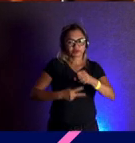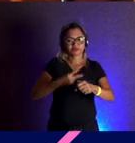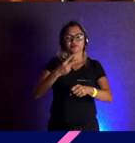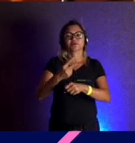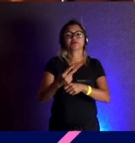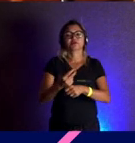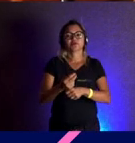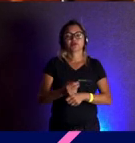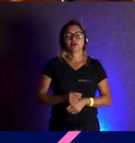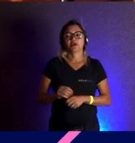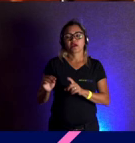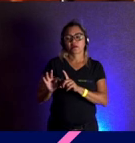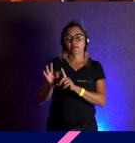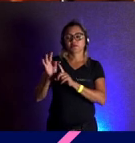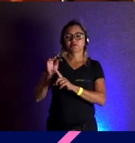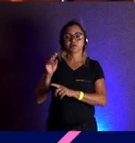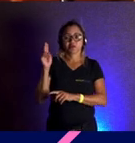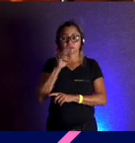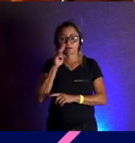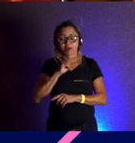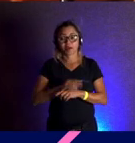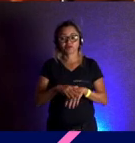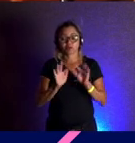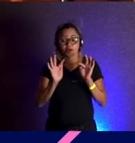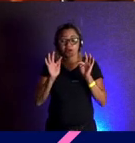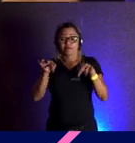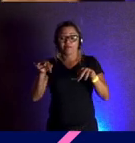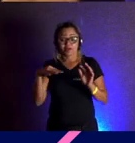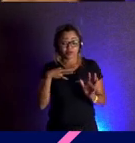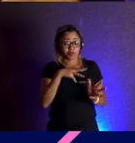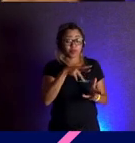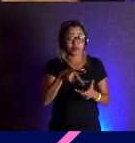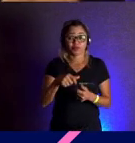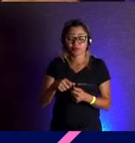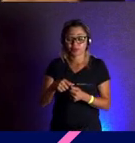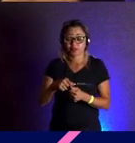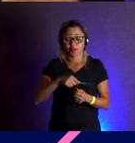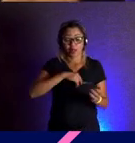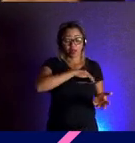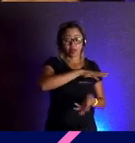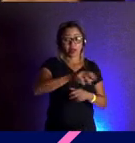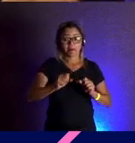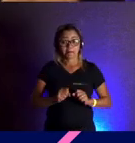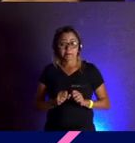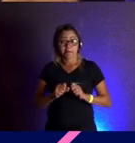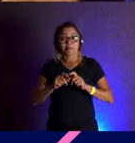enquanto a emergência climática aponta para o fim de mundo, para o apocalipse, né?